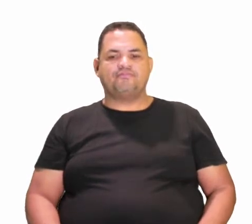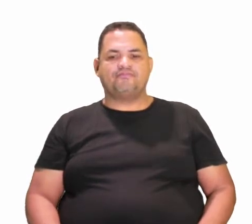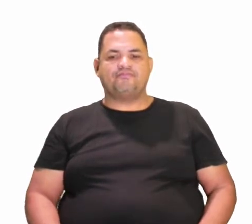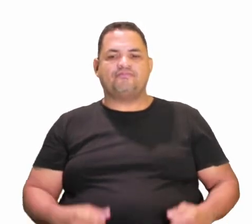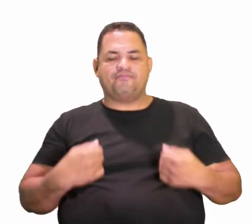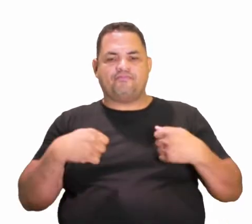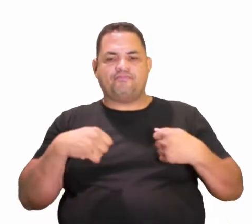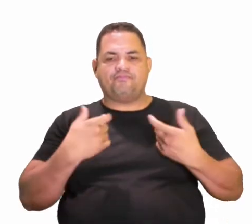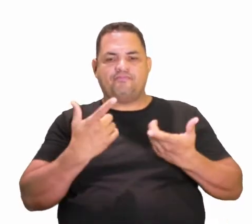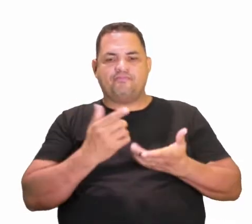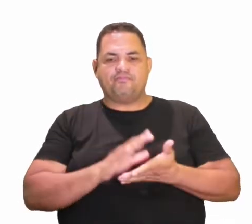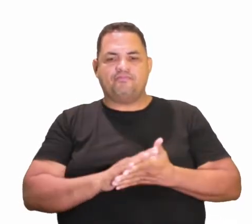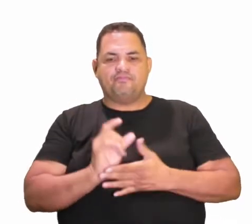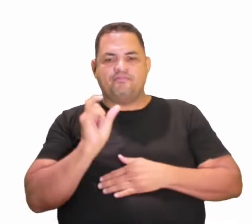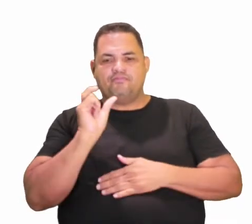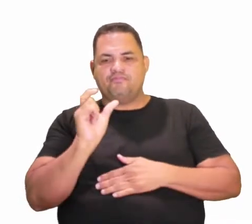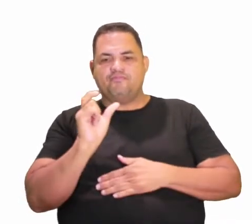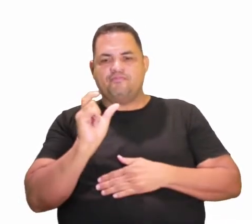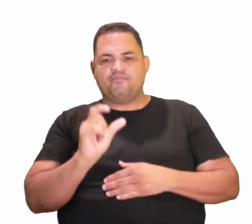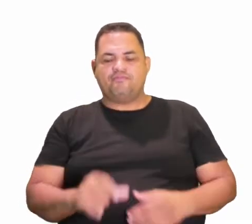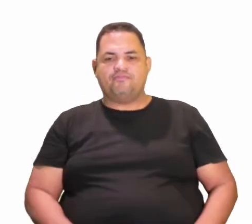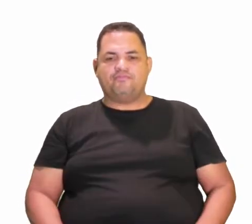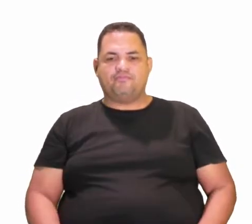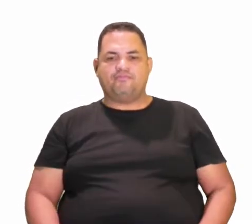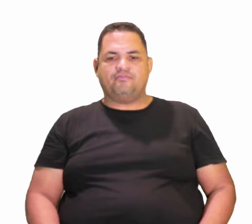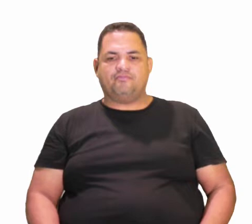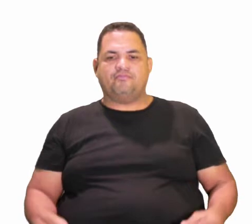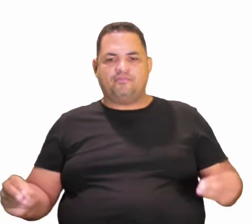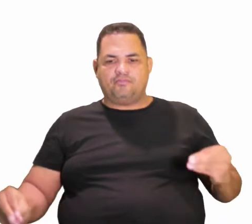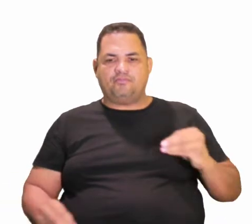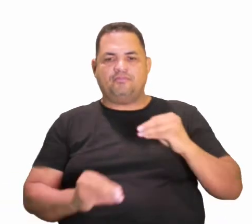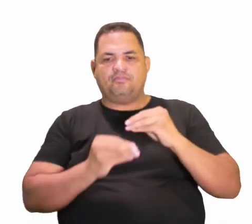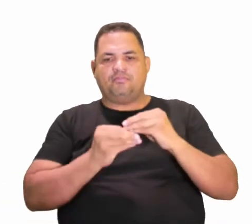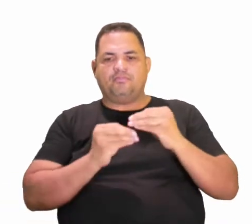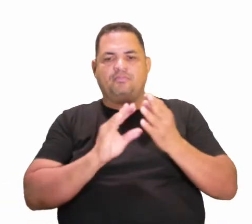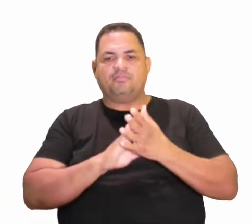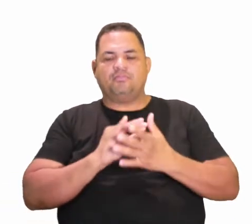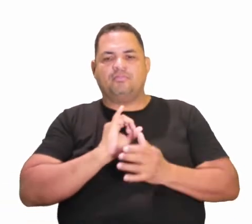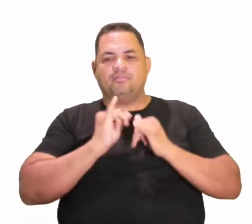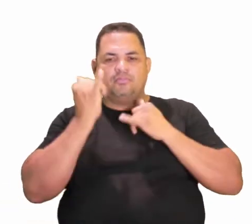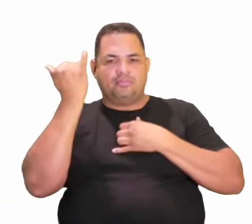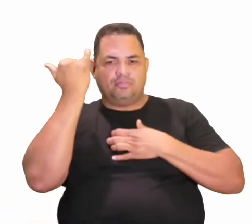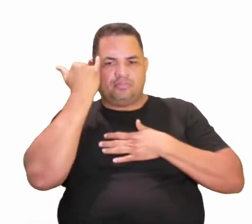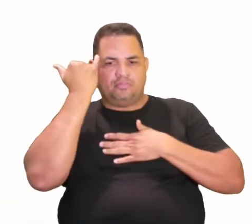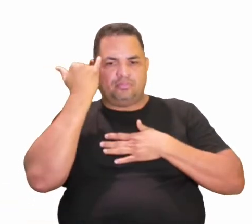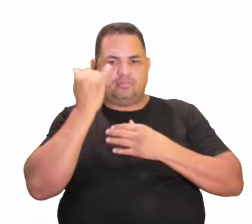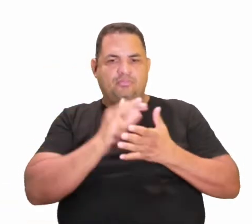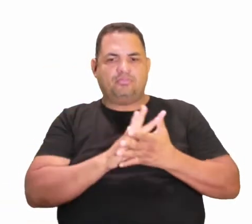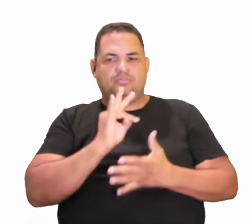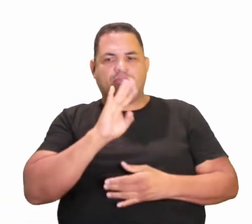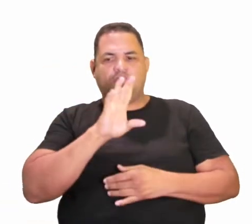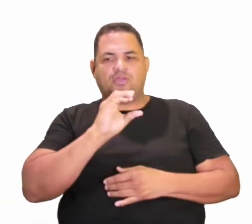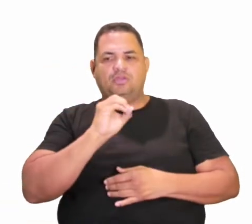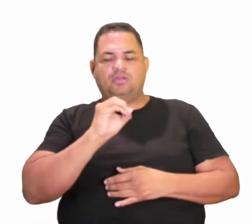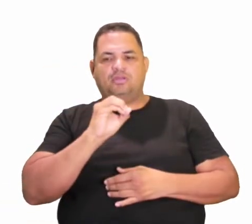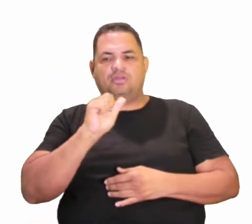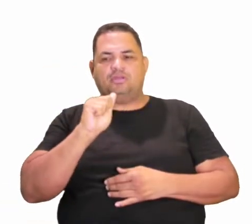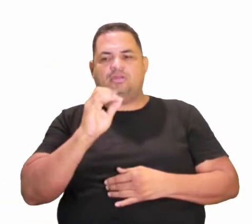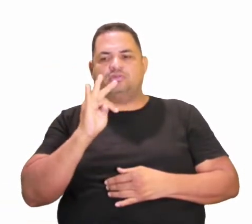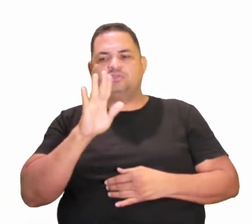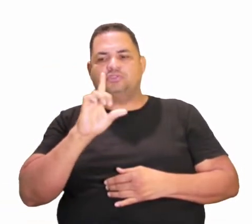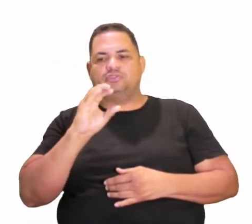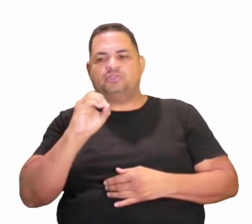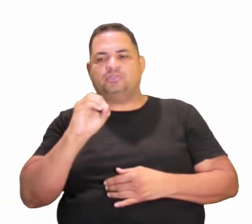precisa colocar essa palavrinha aqui, porque você vai adicionar mais uma informação, que é tanto a tia e o tio.